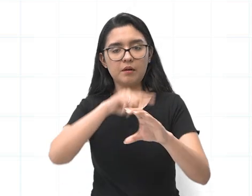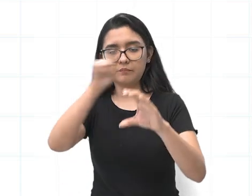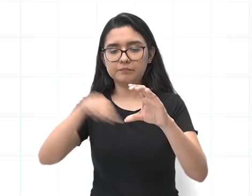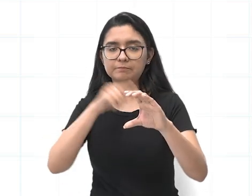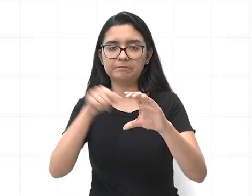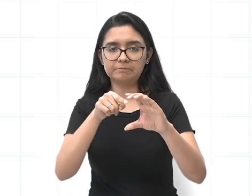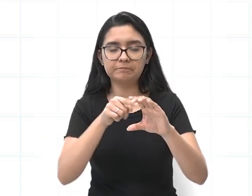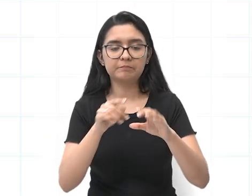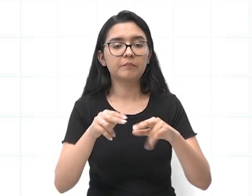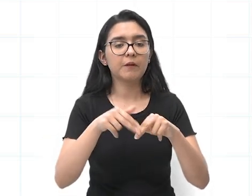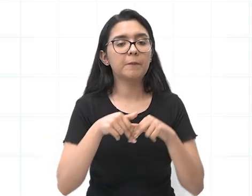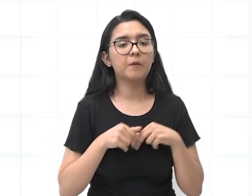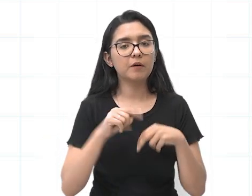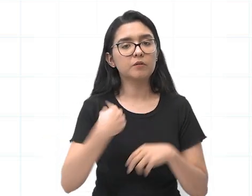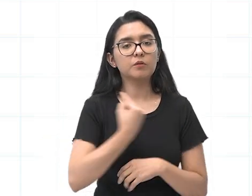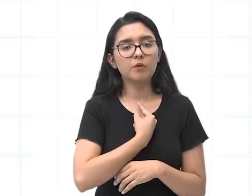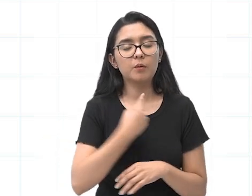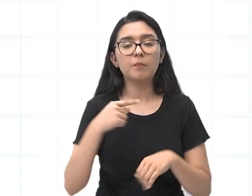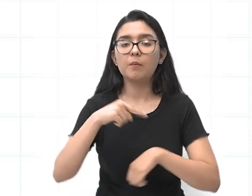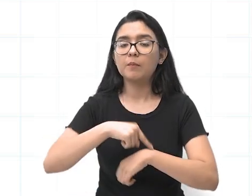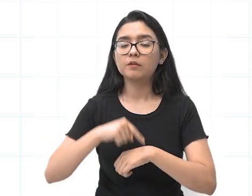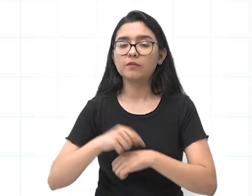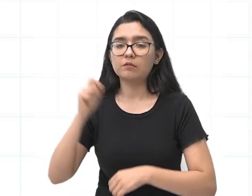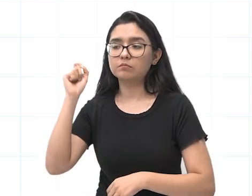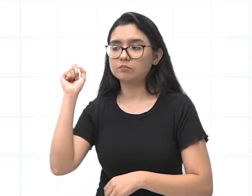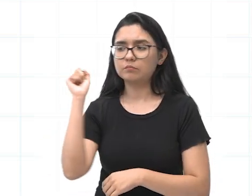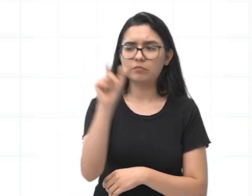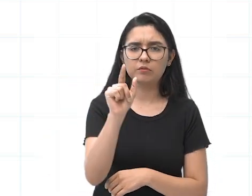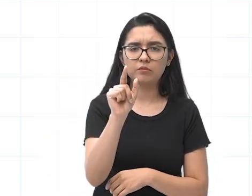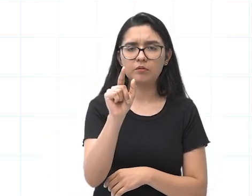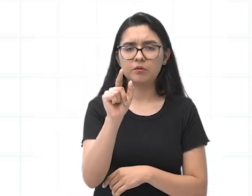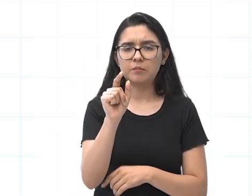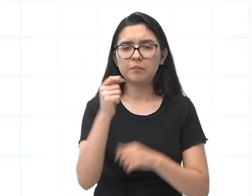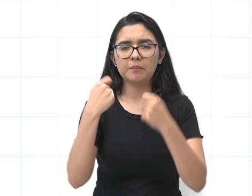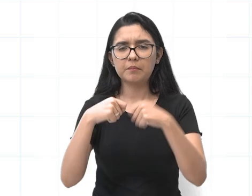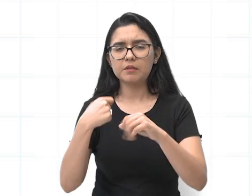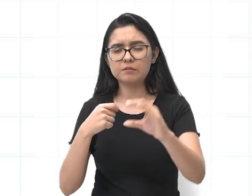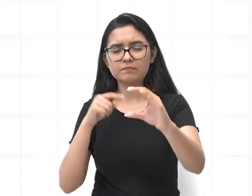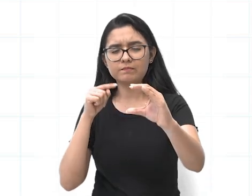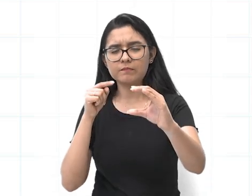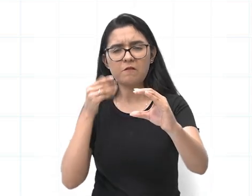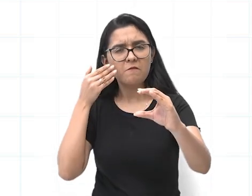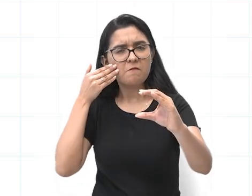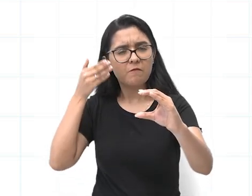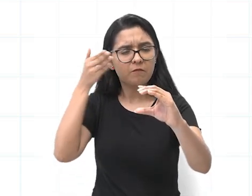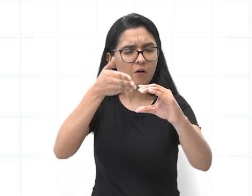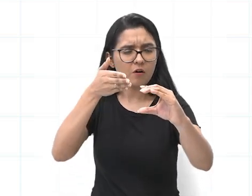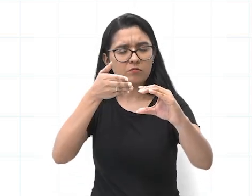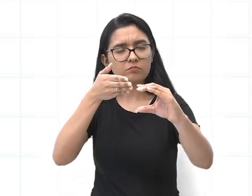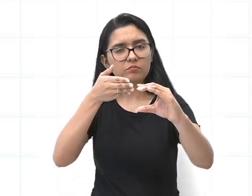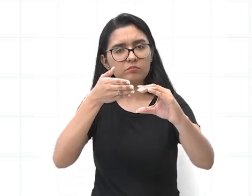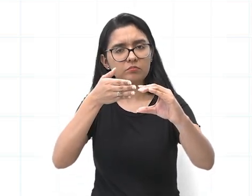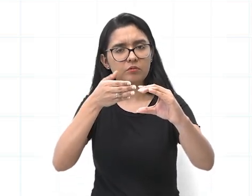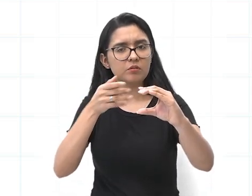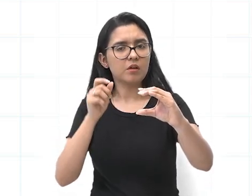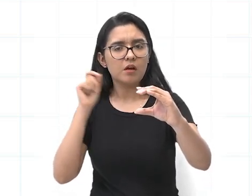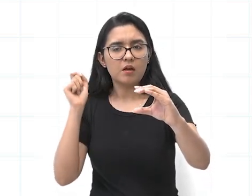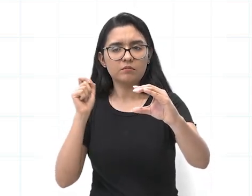ela segurar no alvo, certo? Muito bem, observem mais um pouquinho do vídeo.